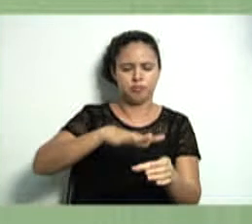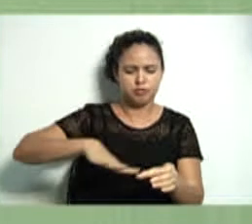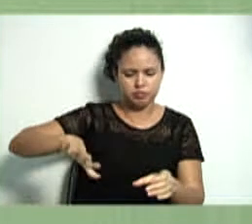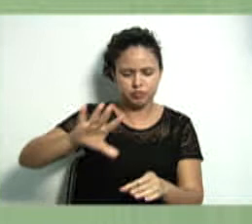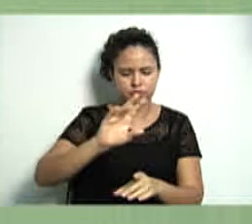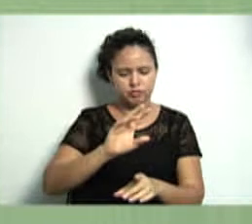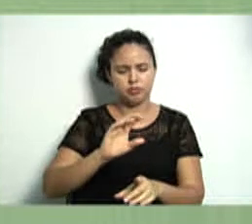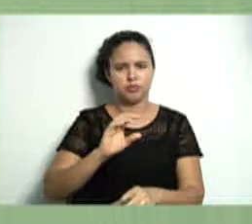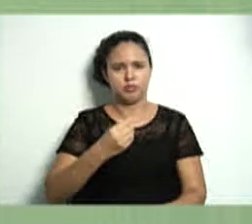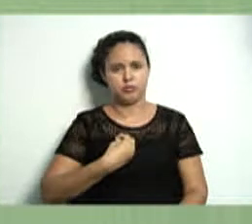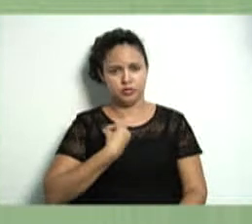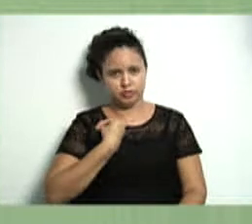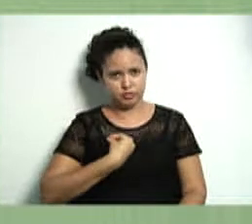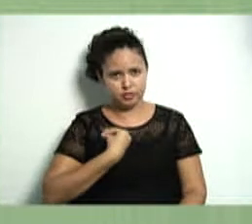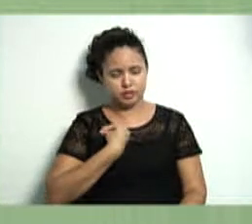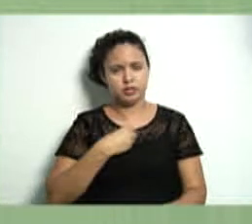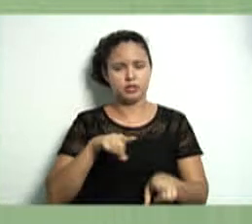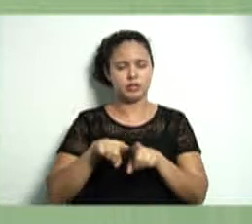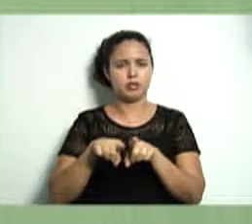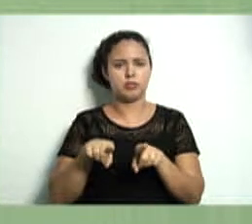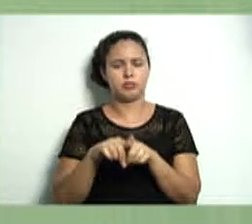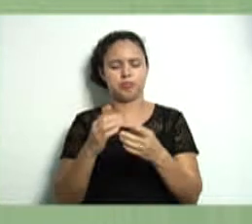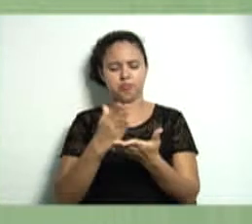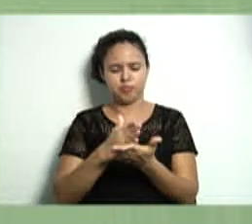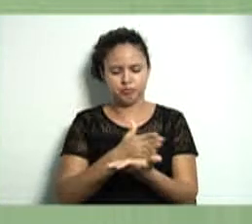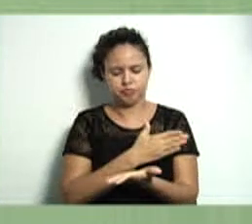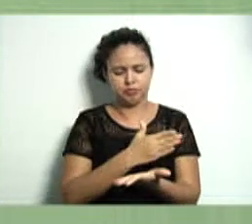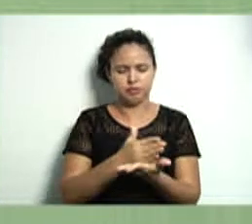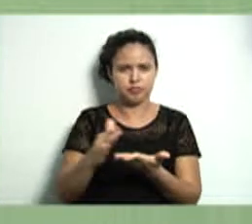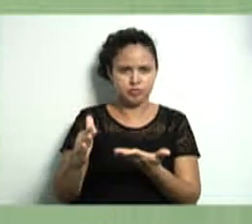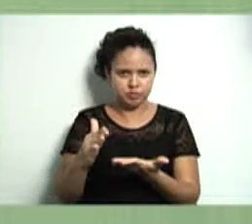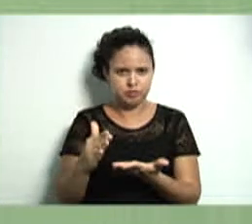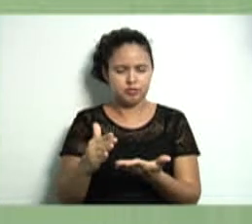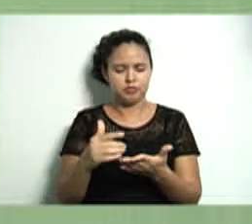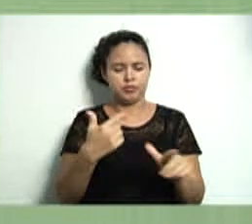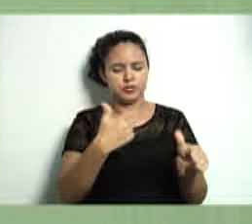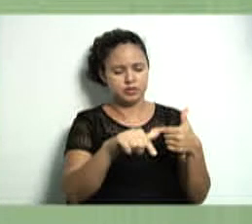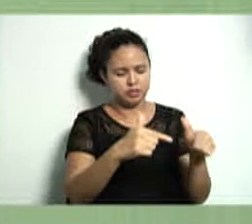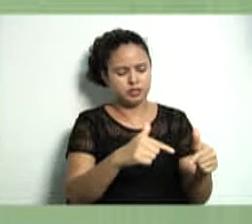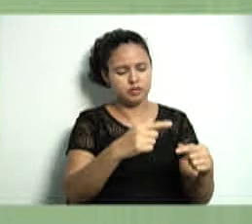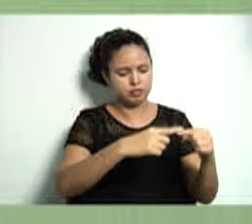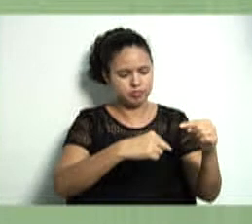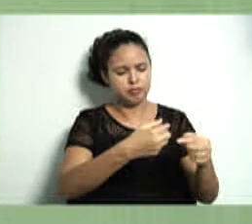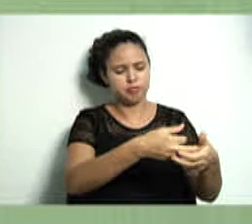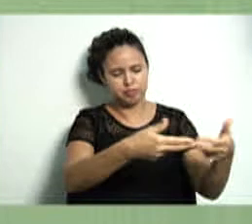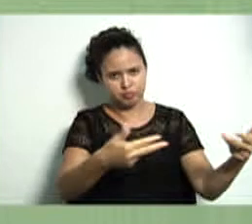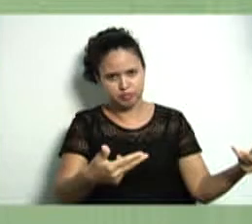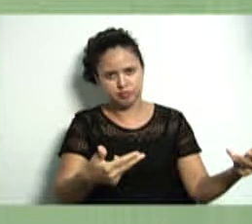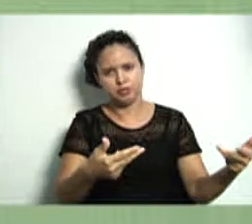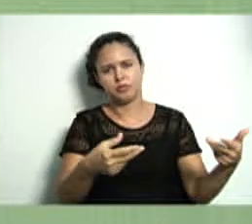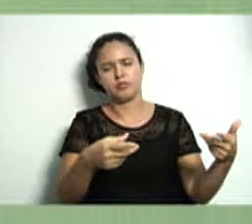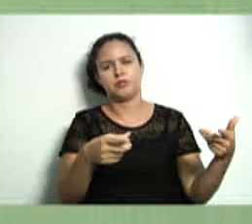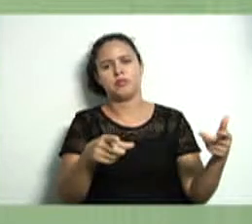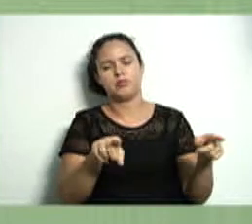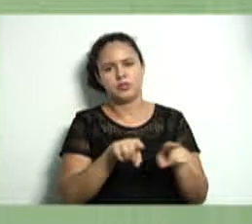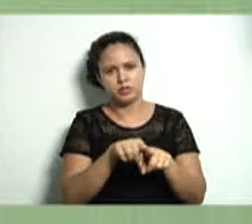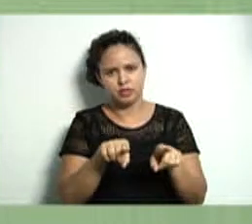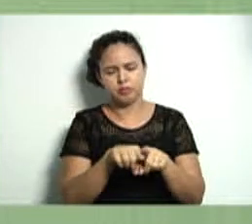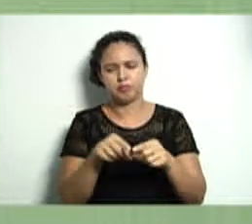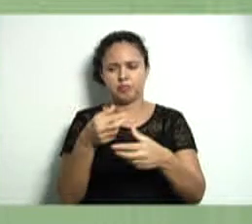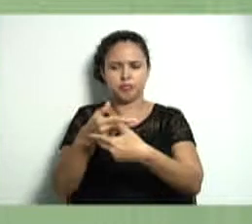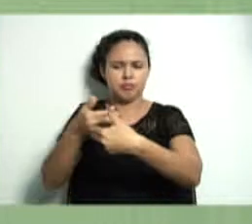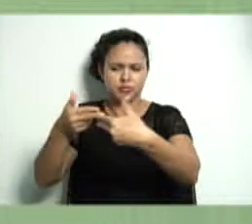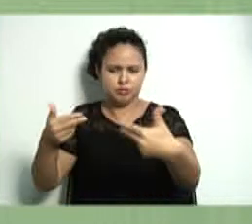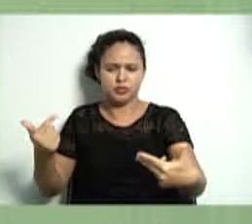a ausência da separação entre as atividades de produção de bens e as